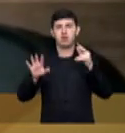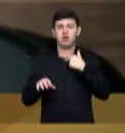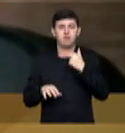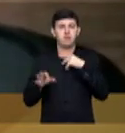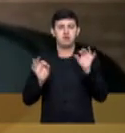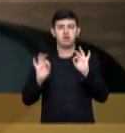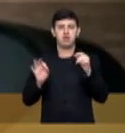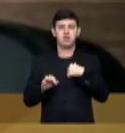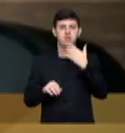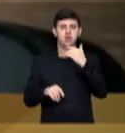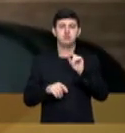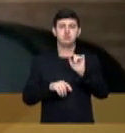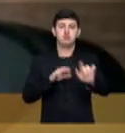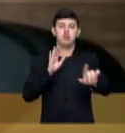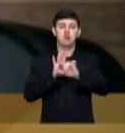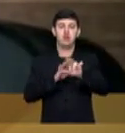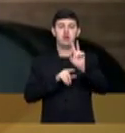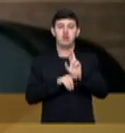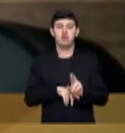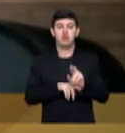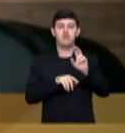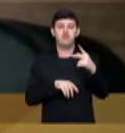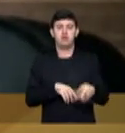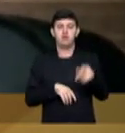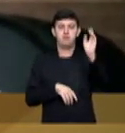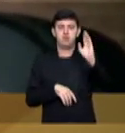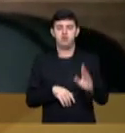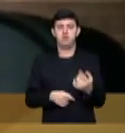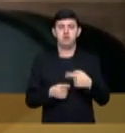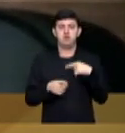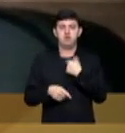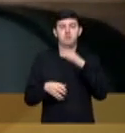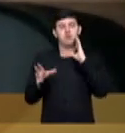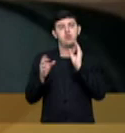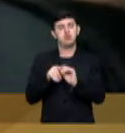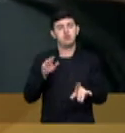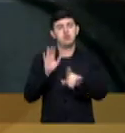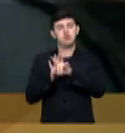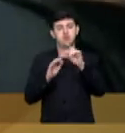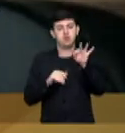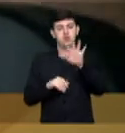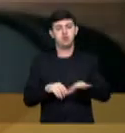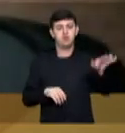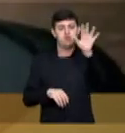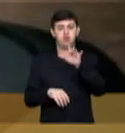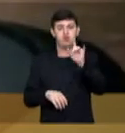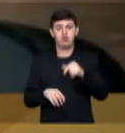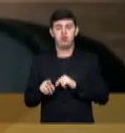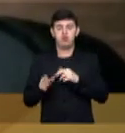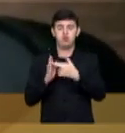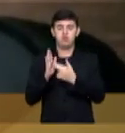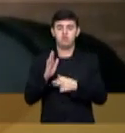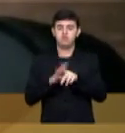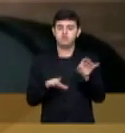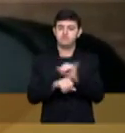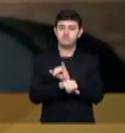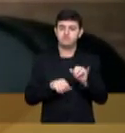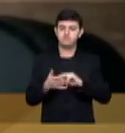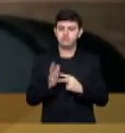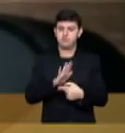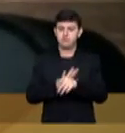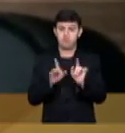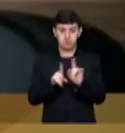lei federal, eis que a legislação federal compete apenas a regular os meios de